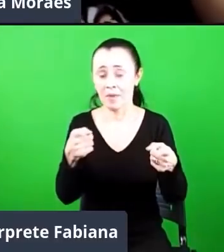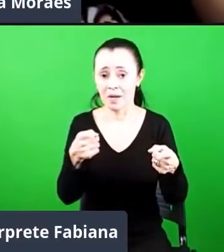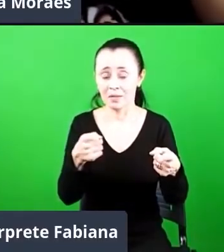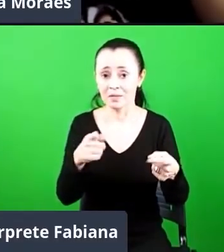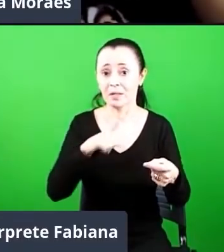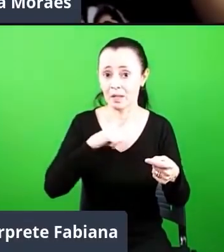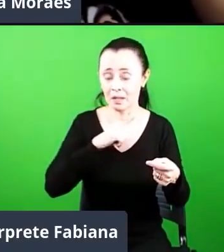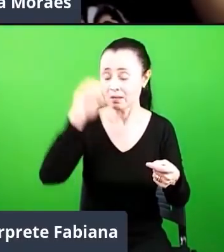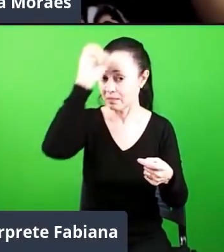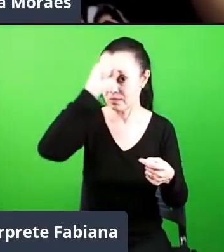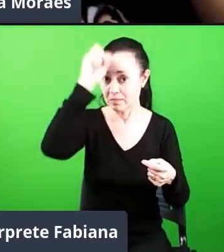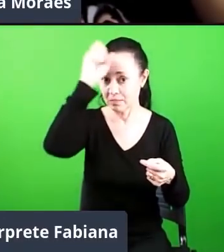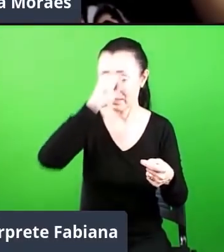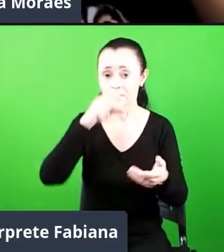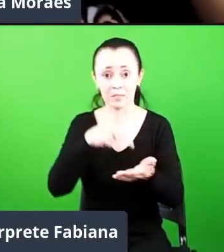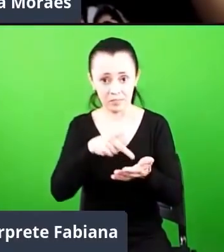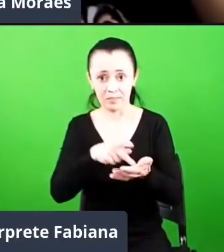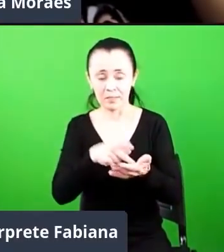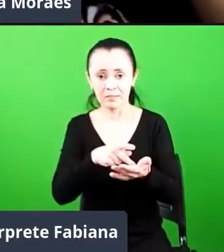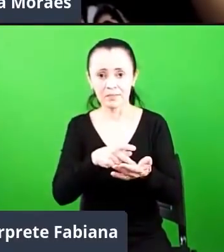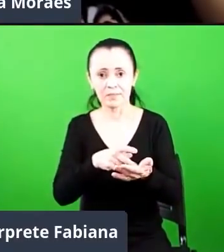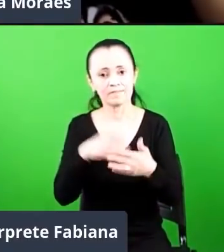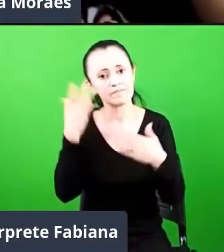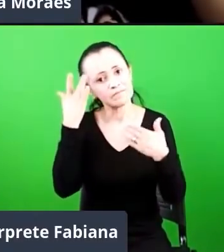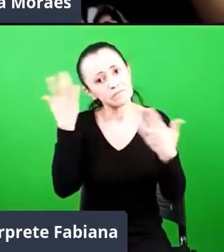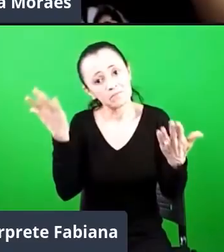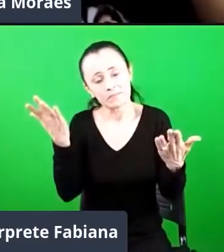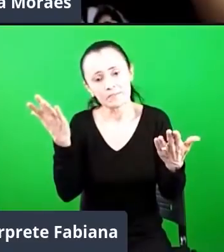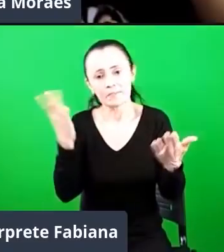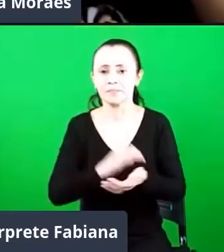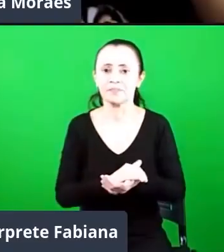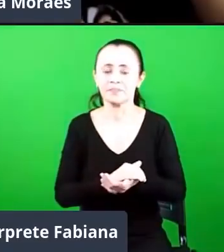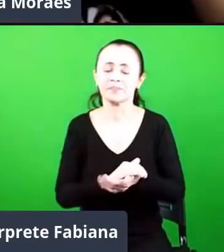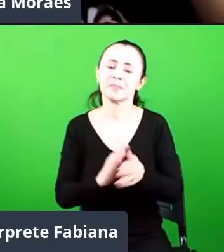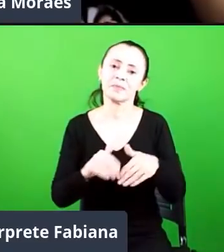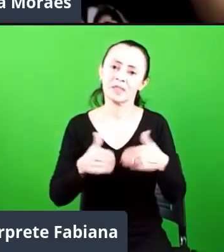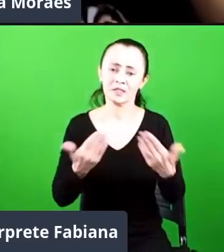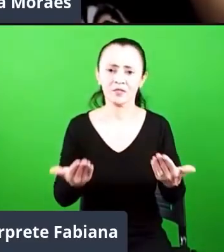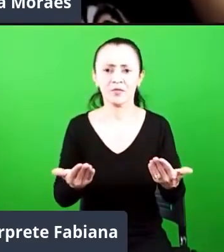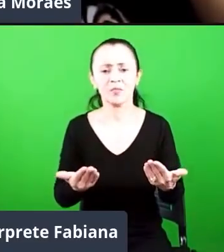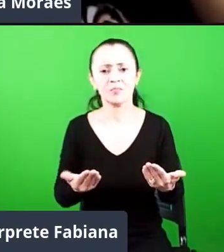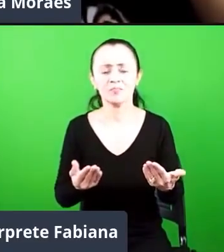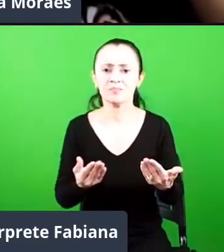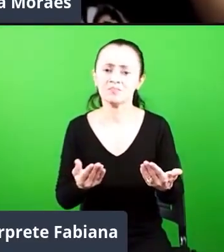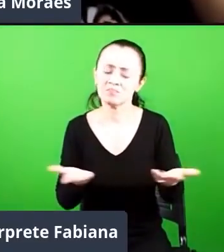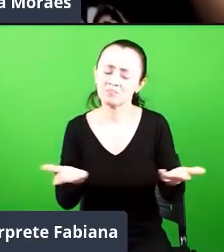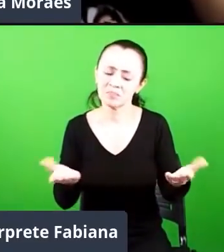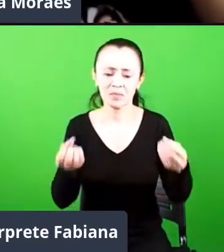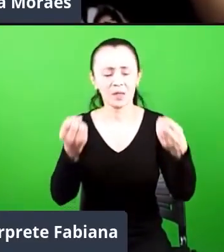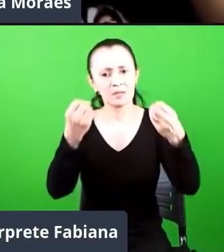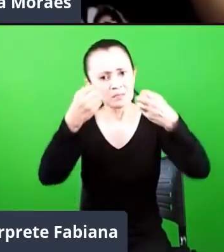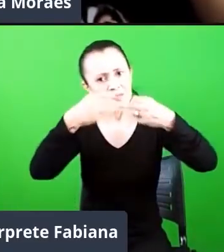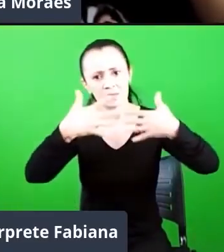aprendizagem, ok? Bom, meninas, eu acho que, na verdade, eu trouxe algumas colocações, algumas provocações